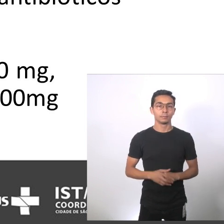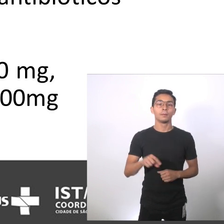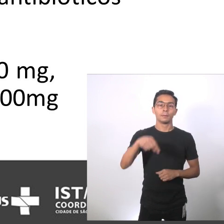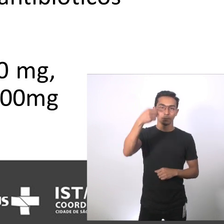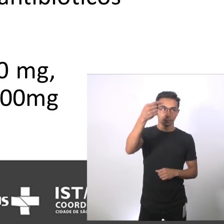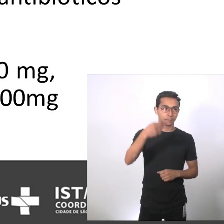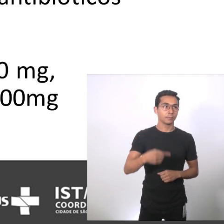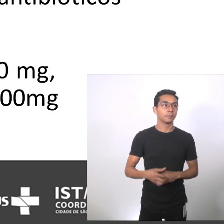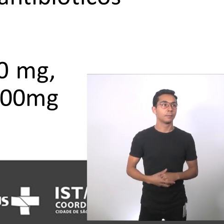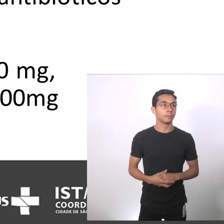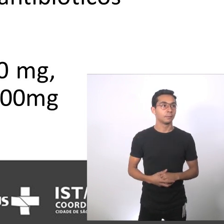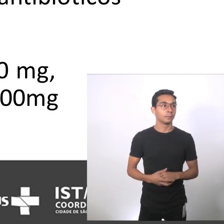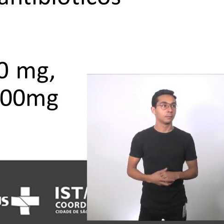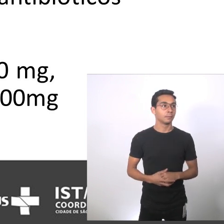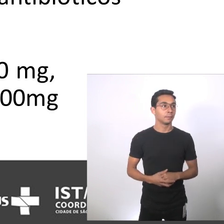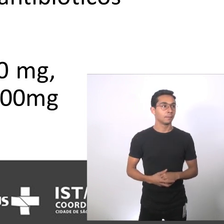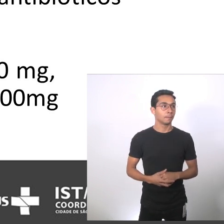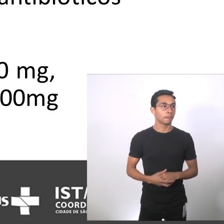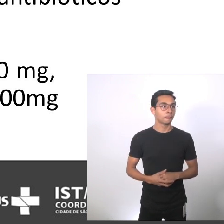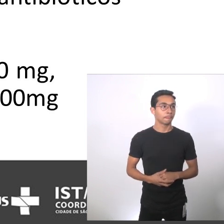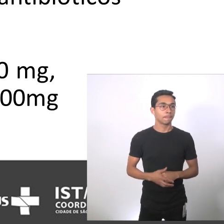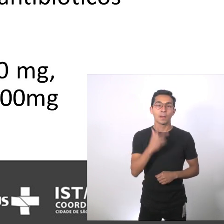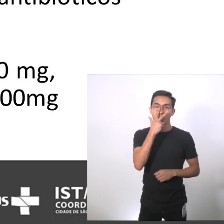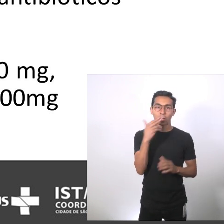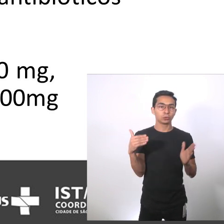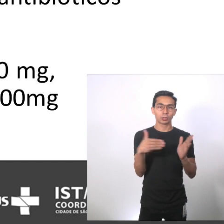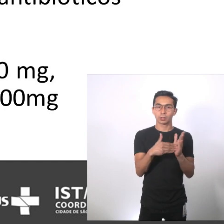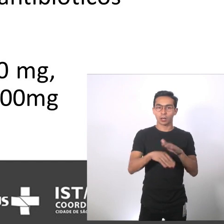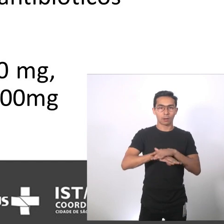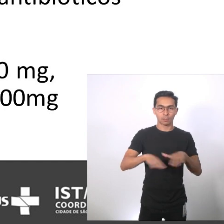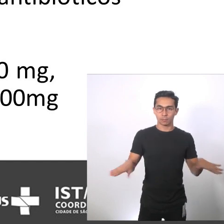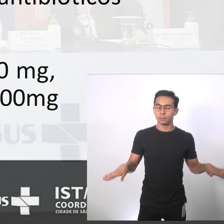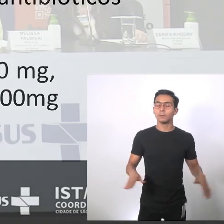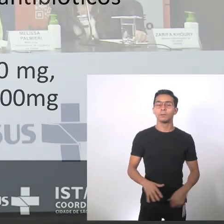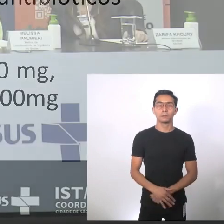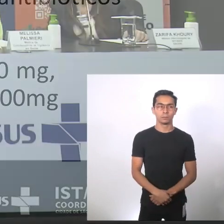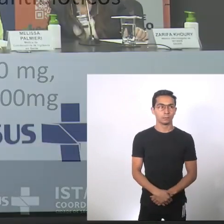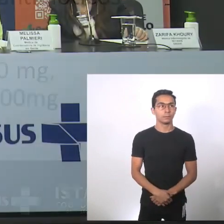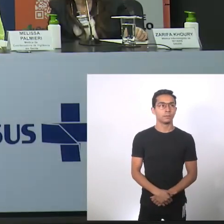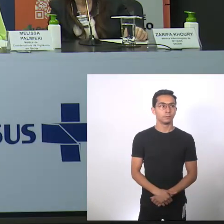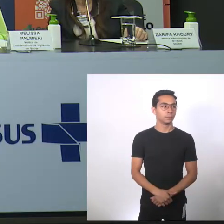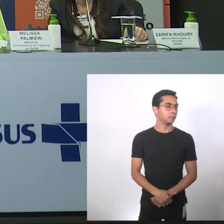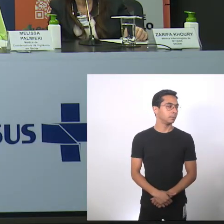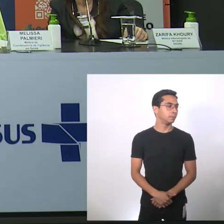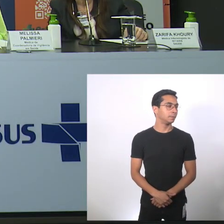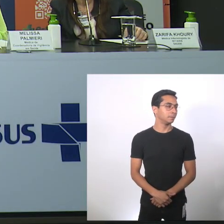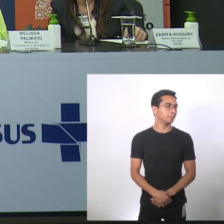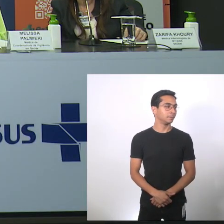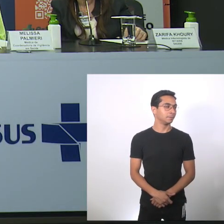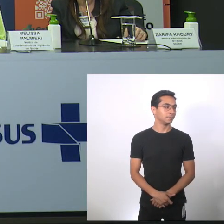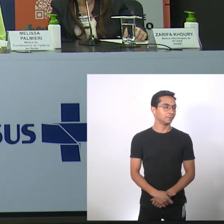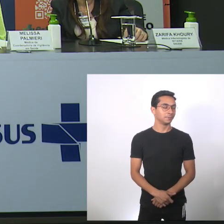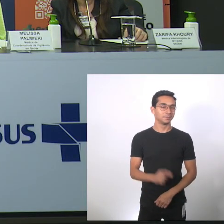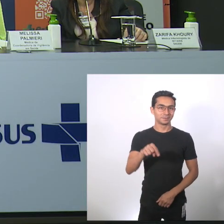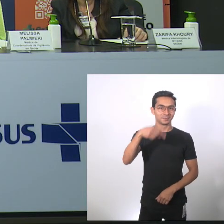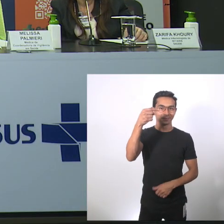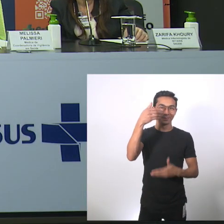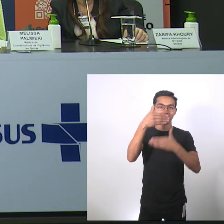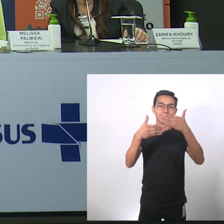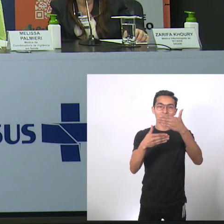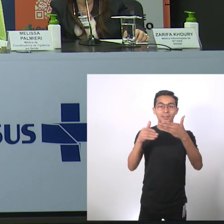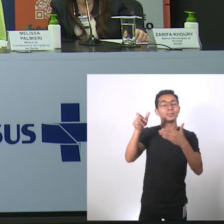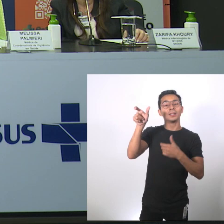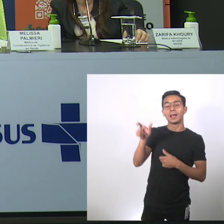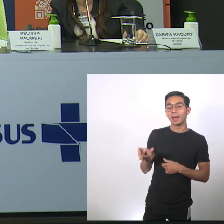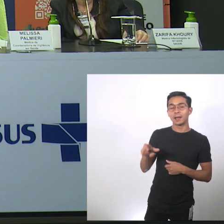Próximo. Eu acho que esse é o último slide. Então, agora o próximo é o Dr. Marco Aurélio, que vai